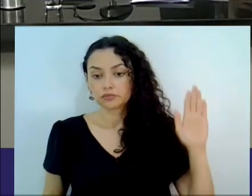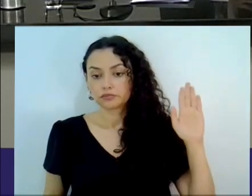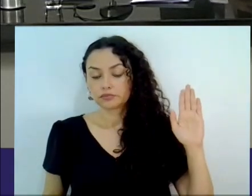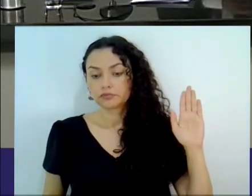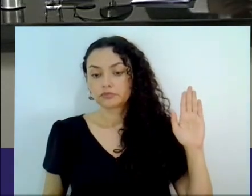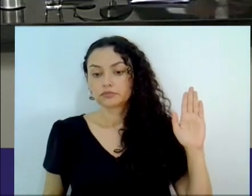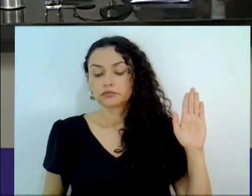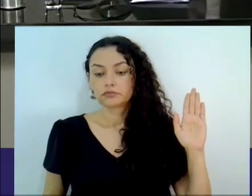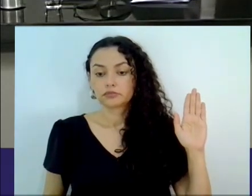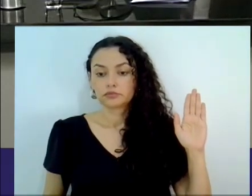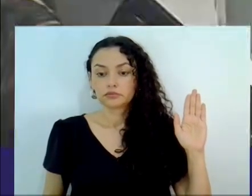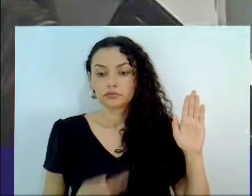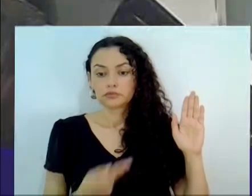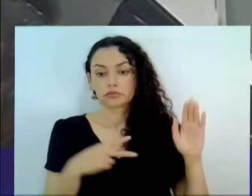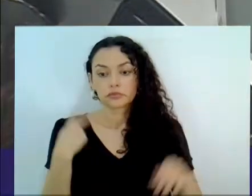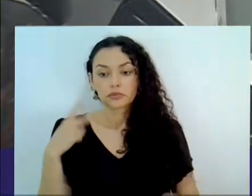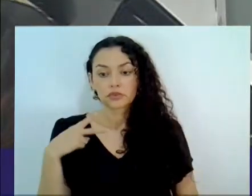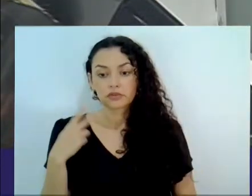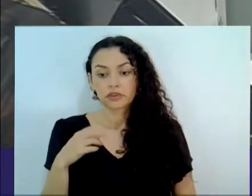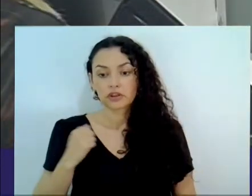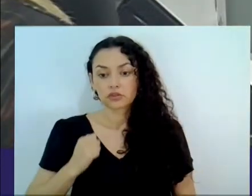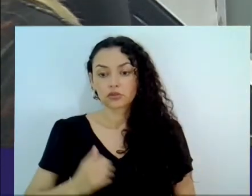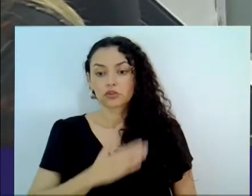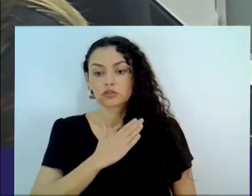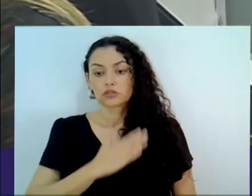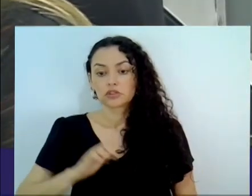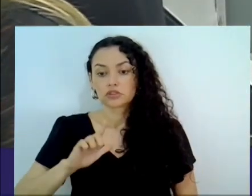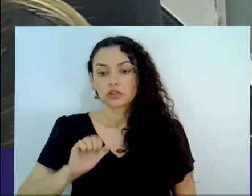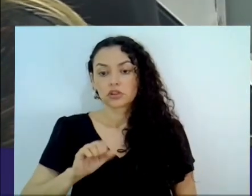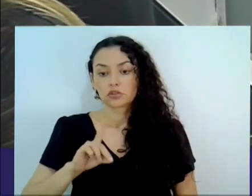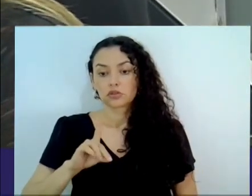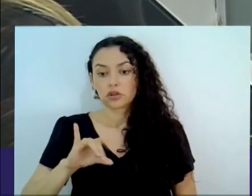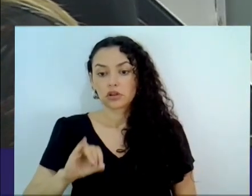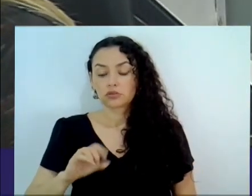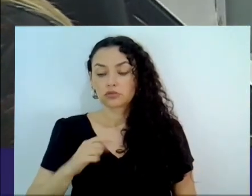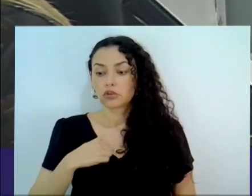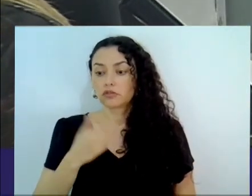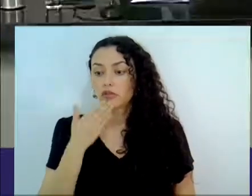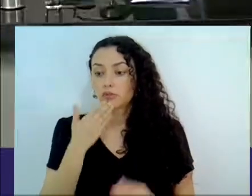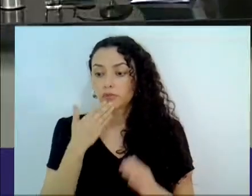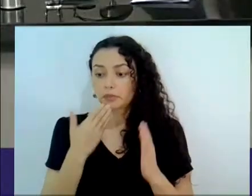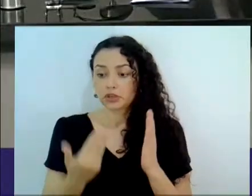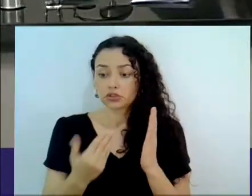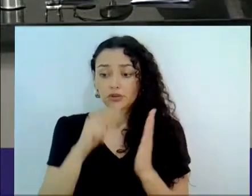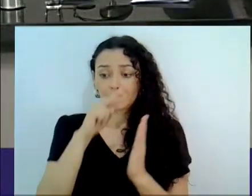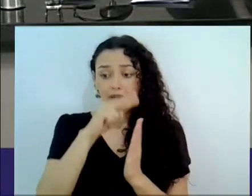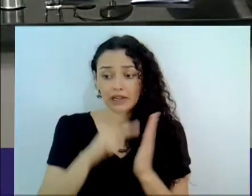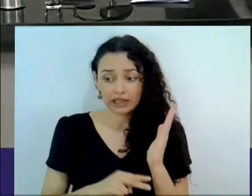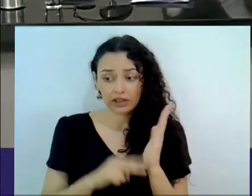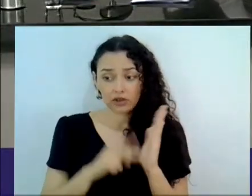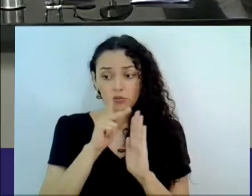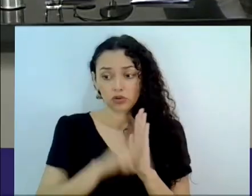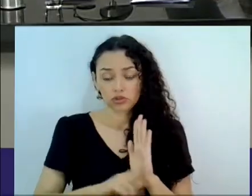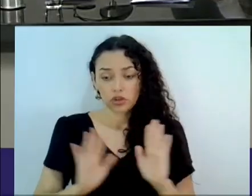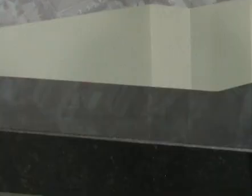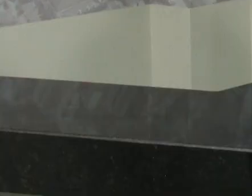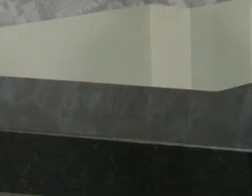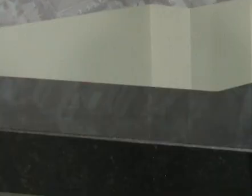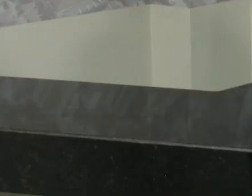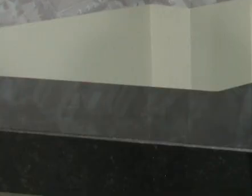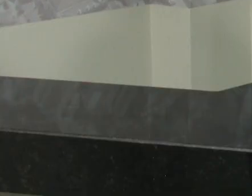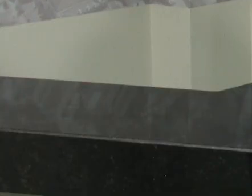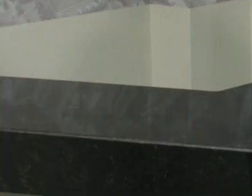de vista por parte de seu autor o vereador Sargento laudo e deve retornar à discussão na próxima sessão ordinária